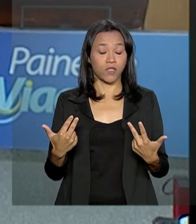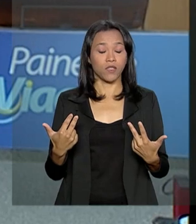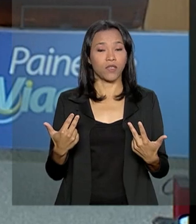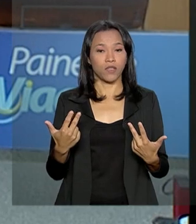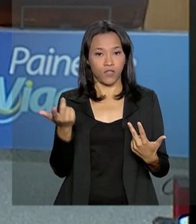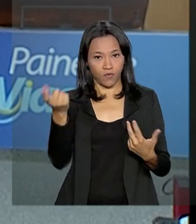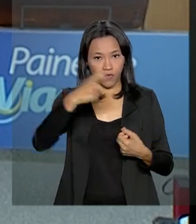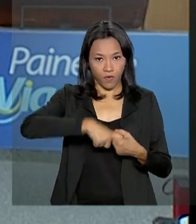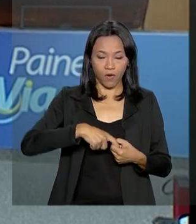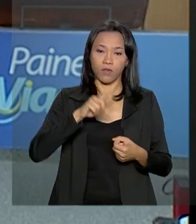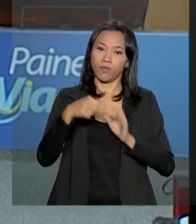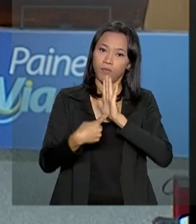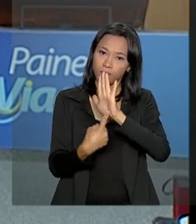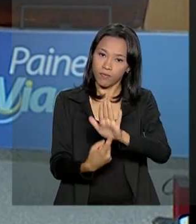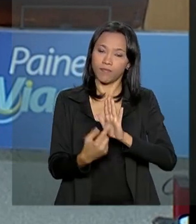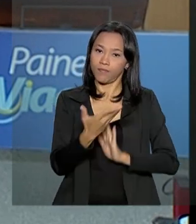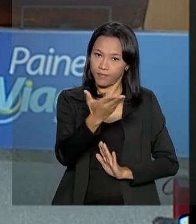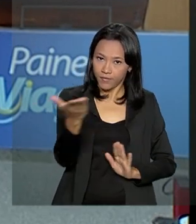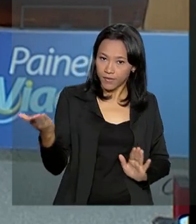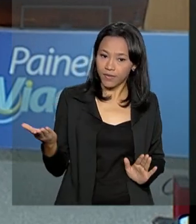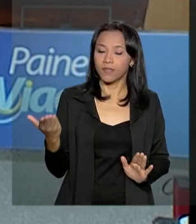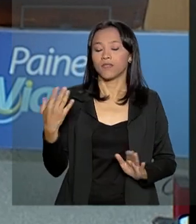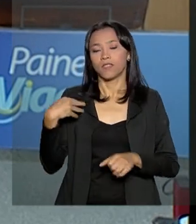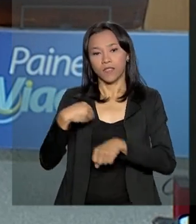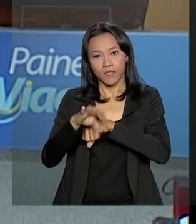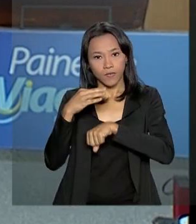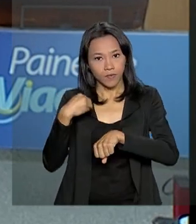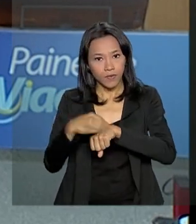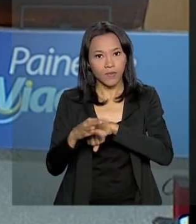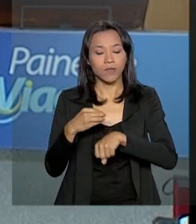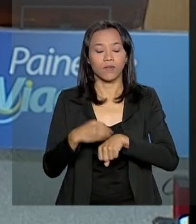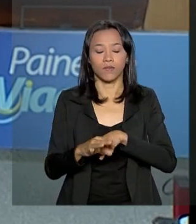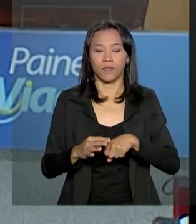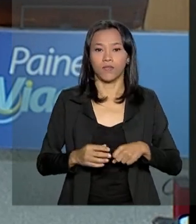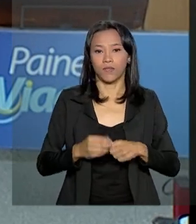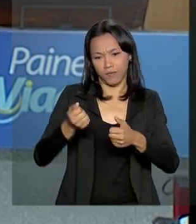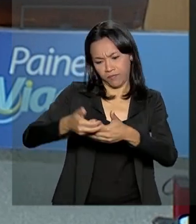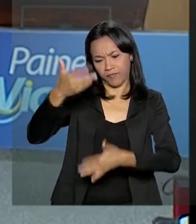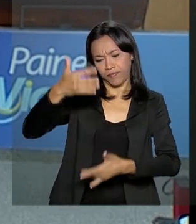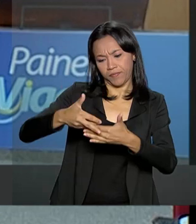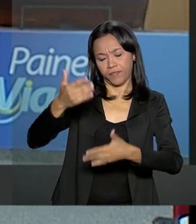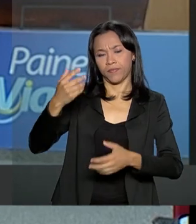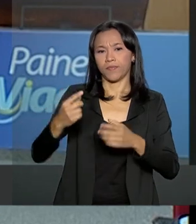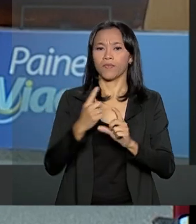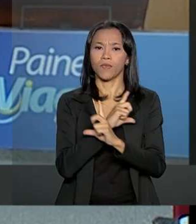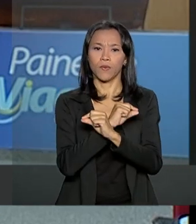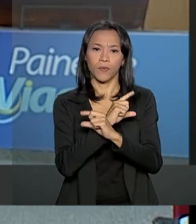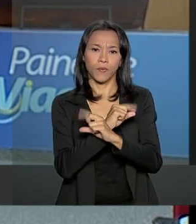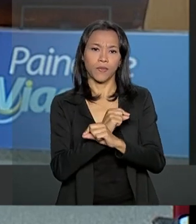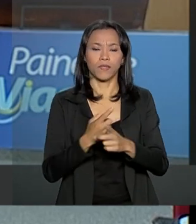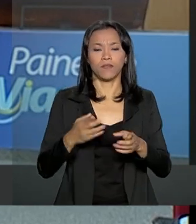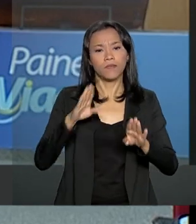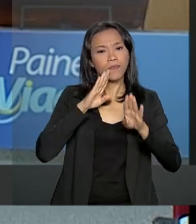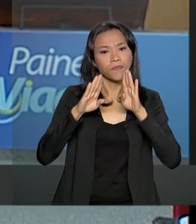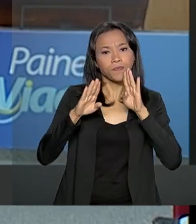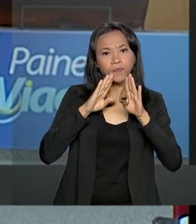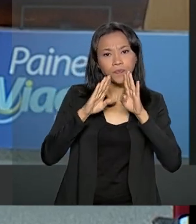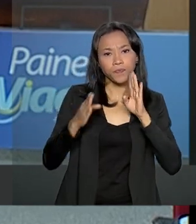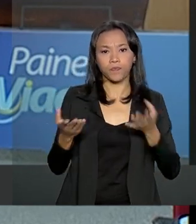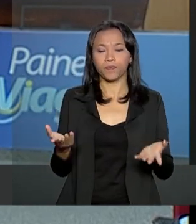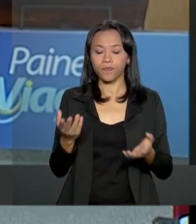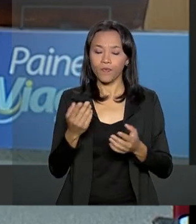ao vivo aqui na tv nbr também passa as informações nas nossas mídias sociais no twitter youtube facebook da